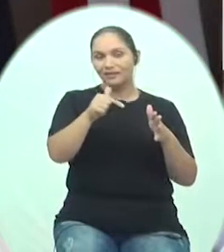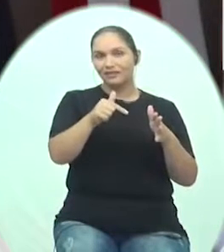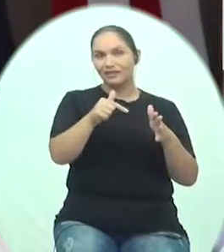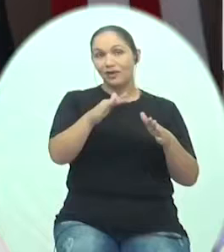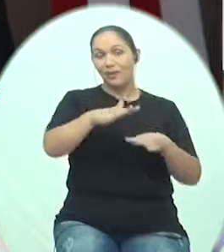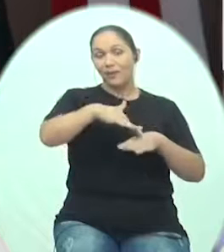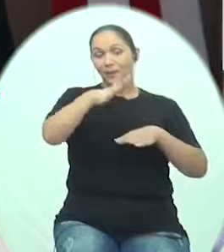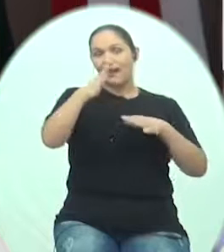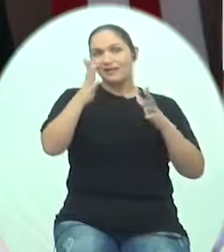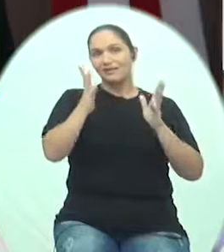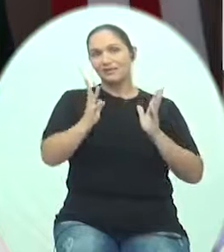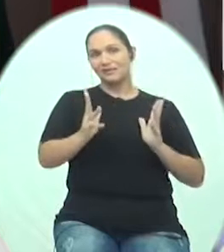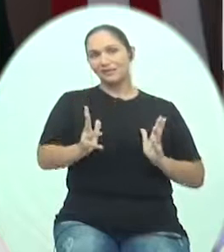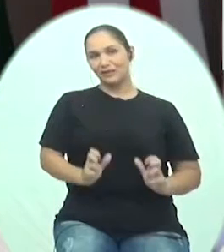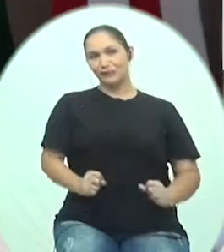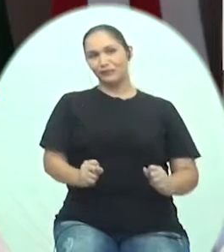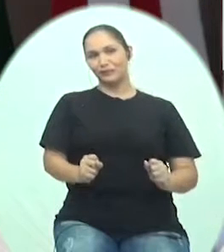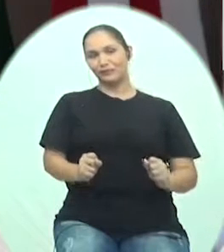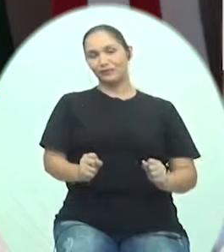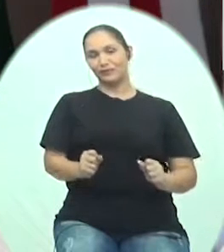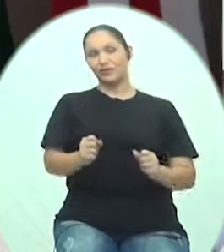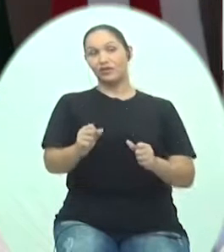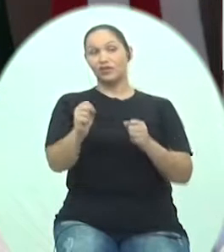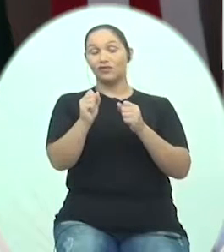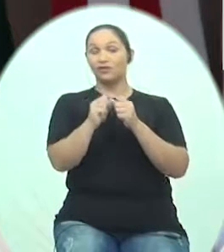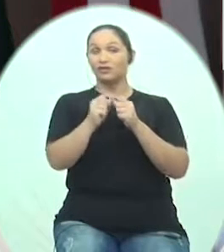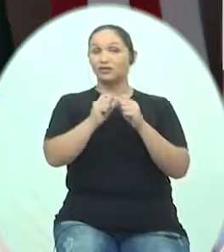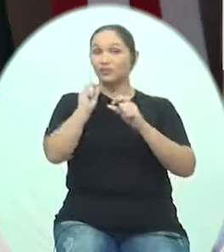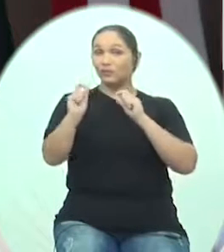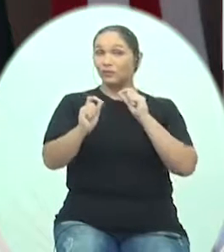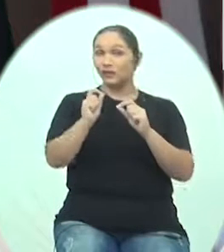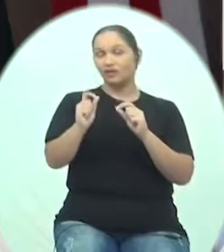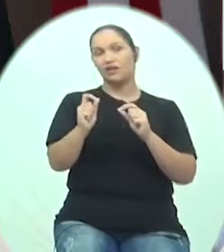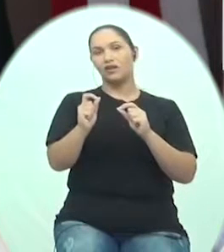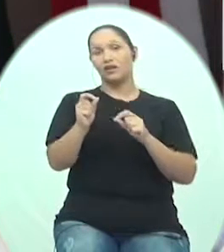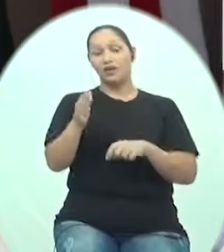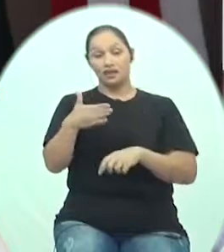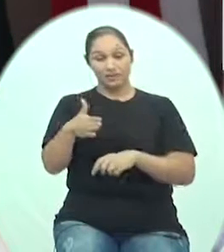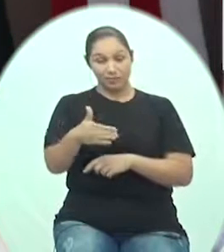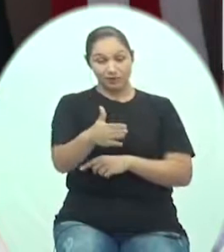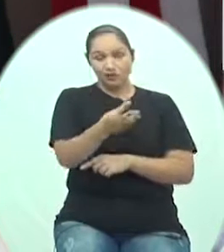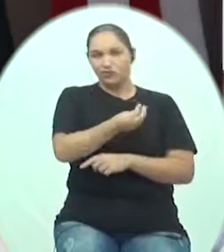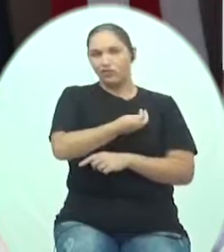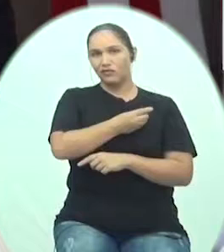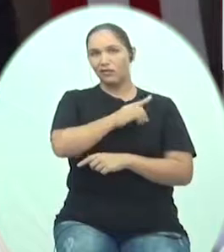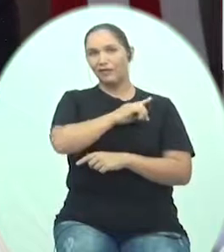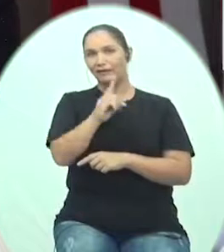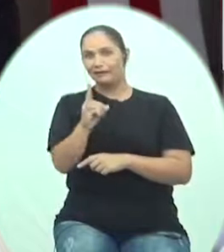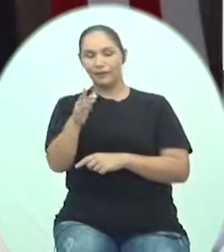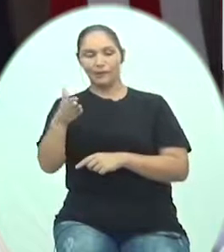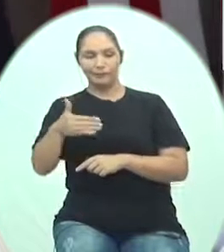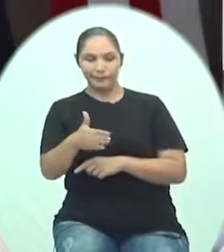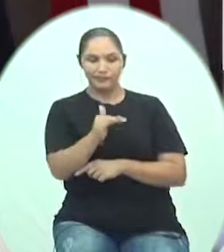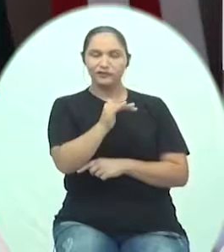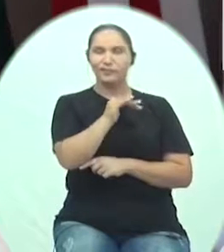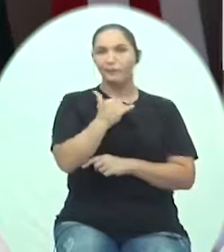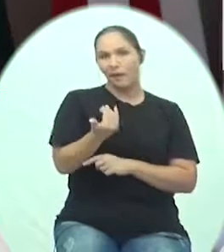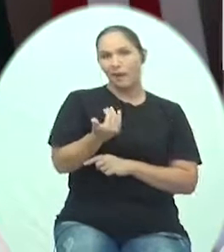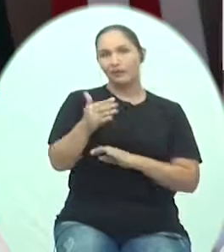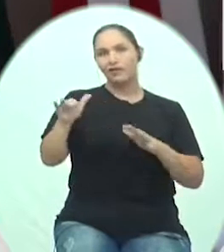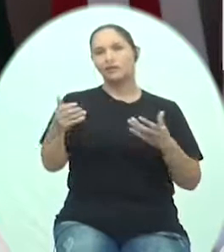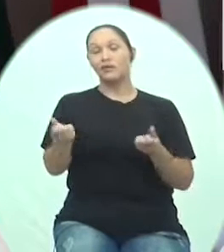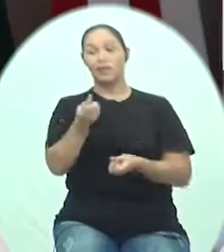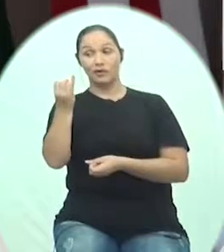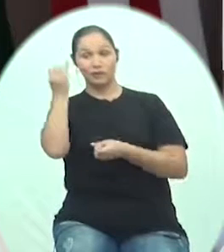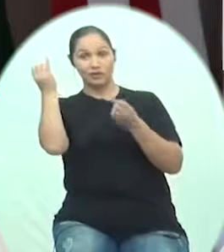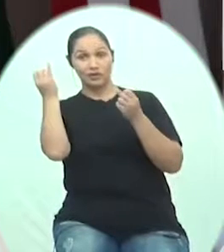né a a criação ali ao aparecimento e o surgimento de mais peixes e assim por diante Então isso é importante eh alertar